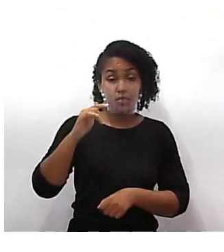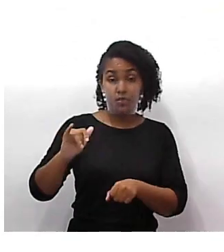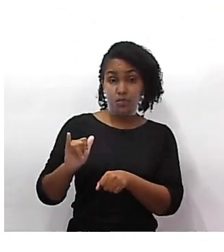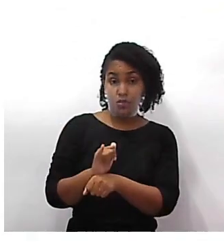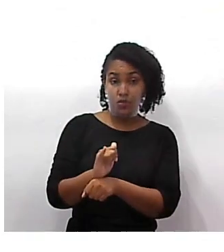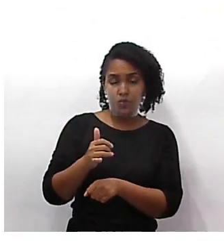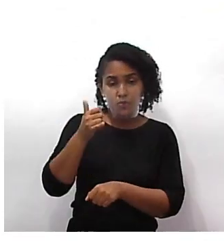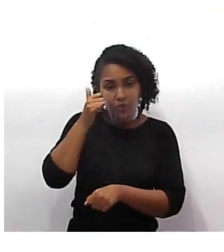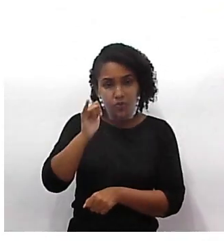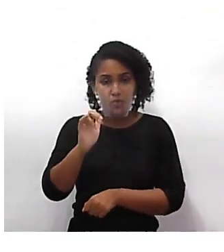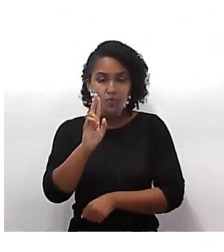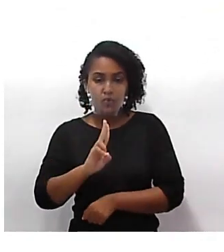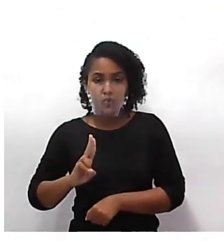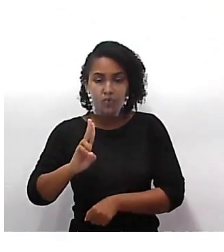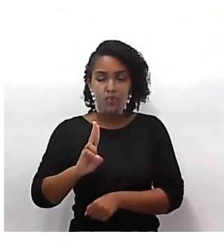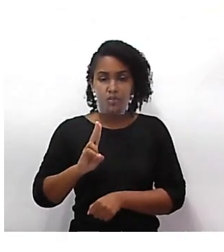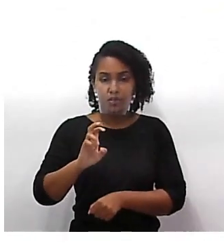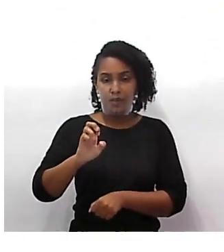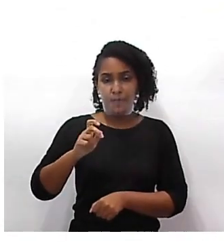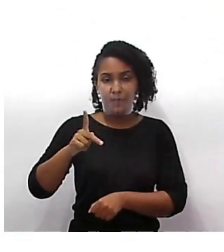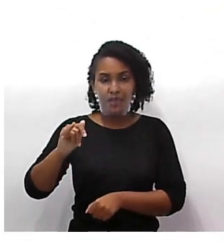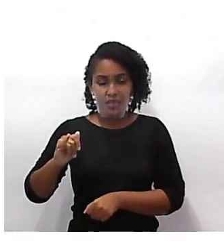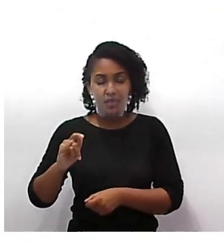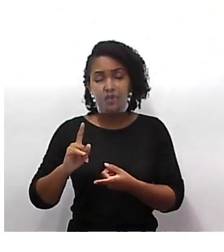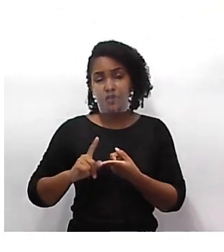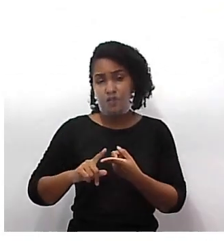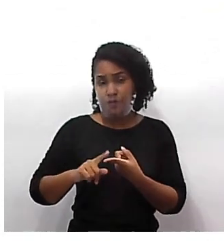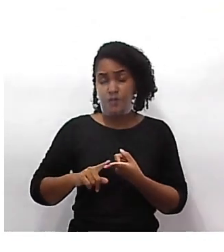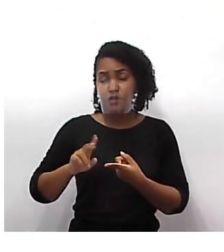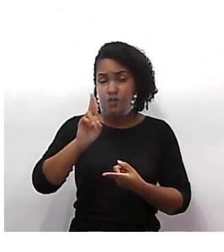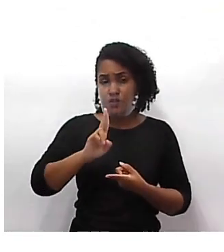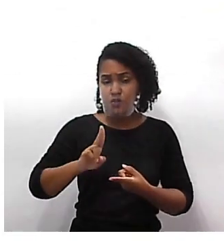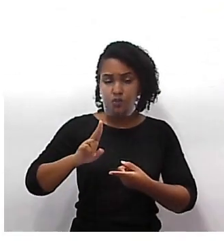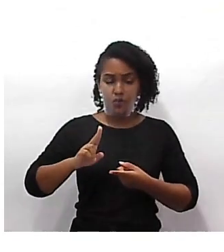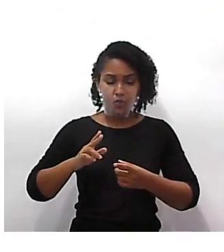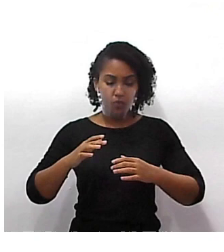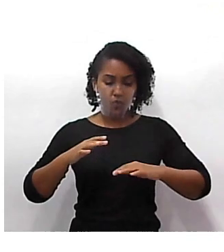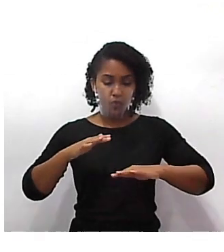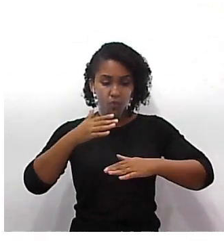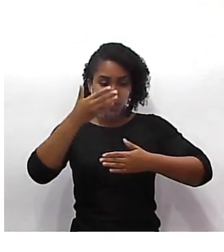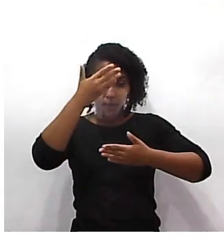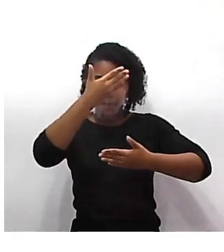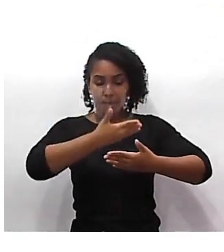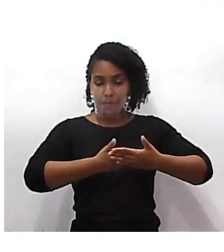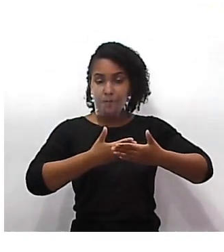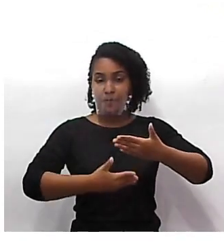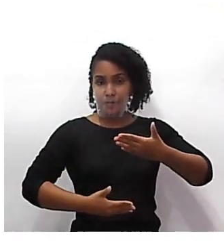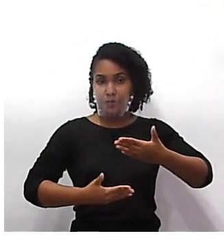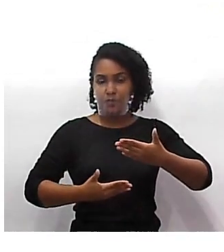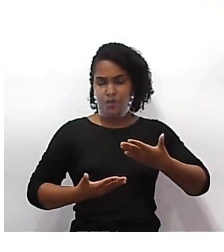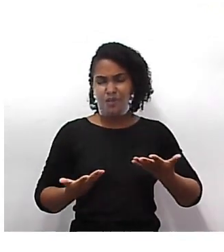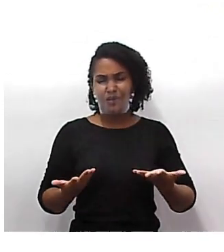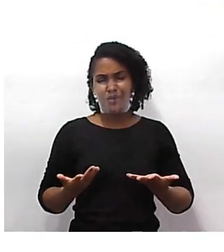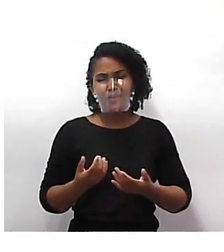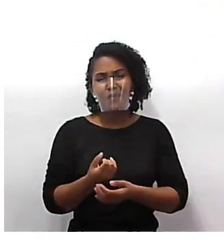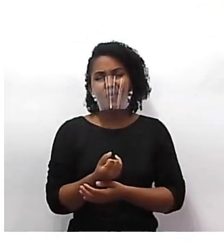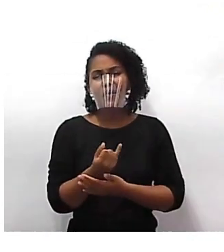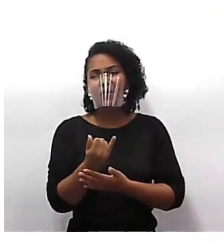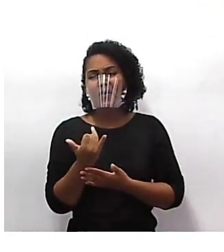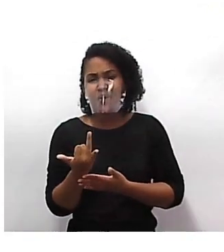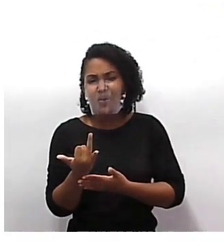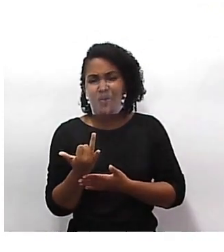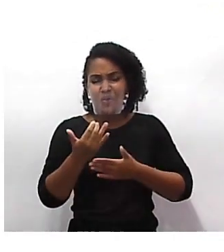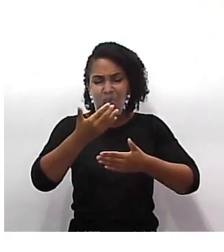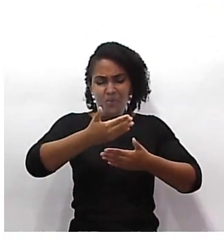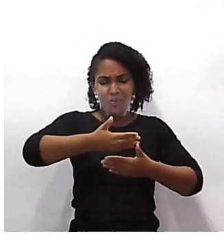prevenção, como utilização de EPIs, e colocações de placas, como medidas de EPCs. Mas quais são essas